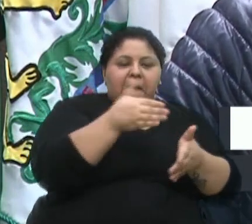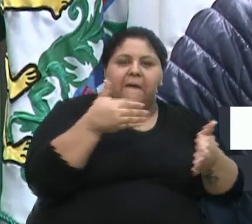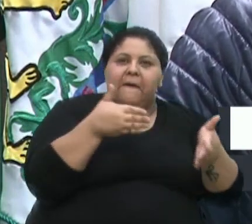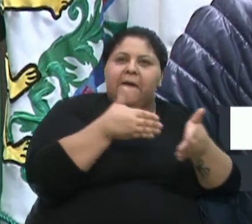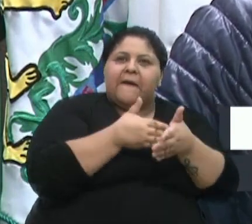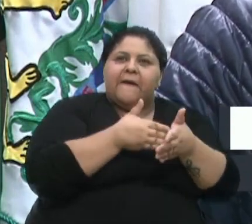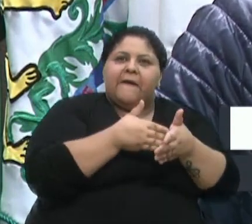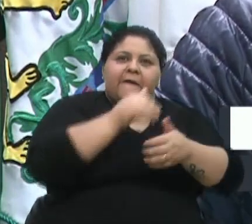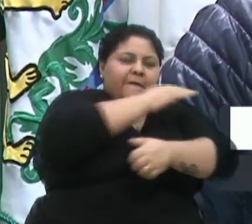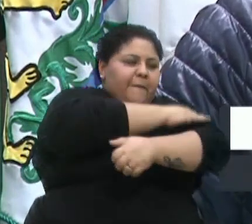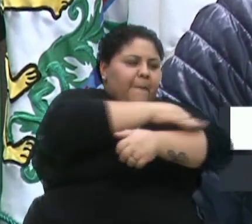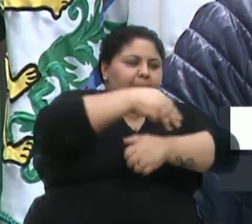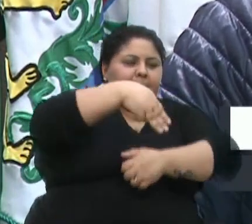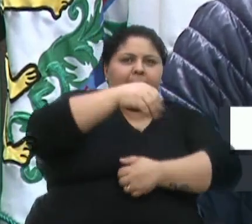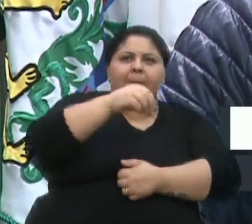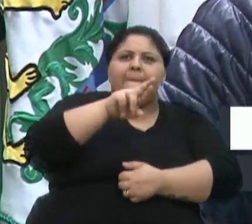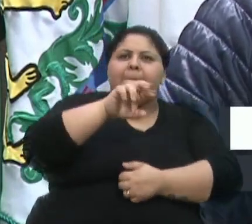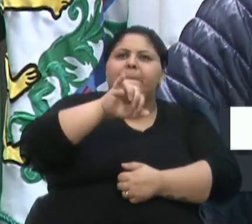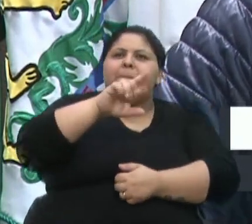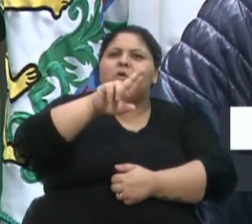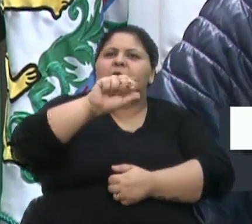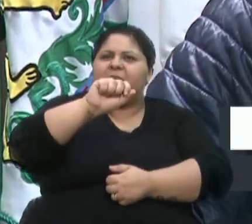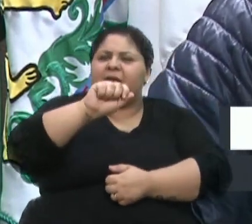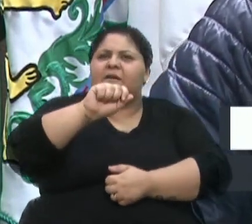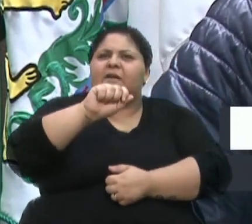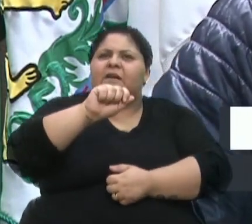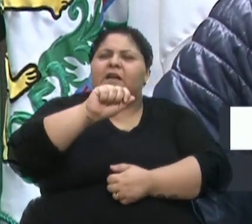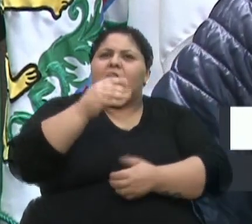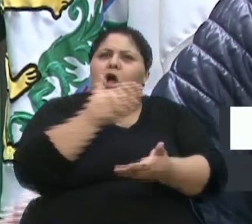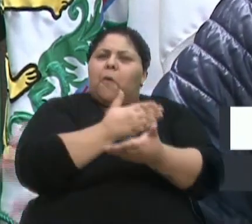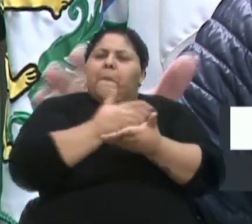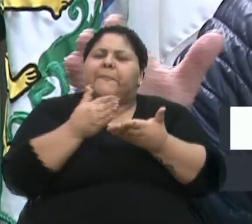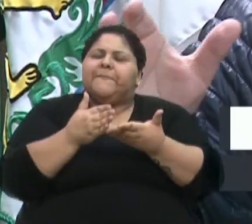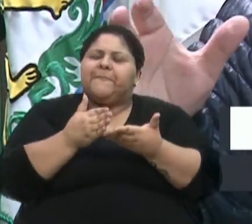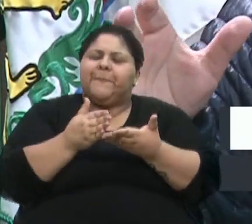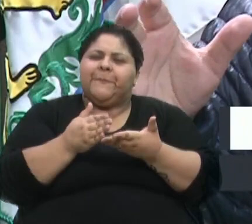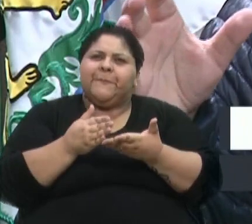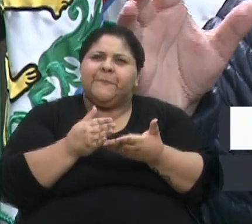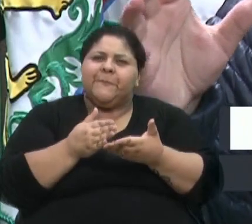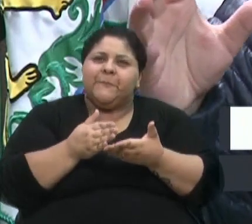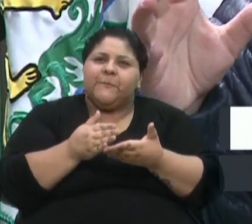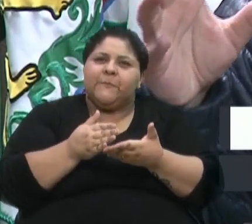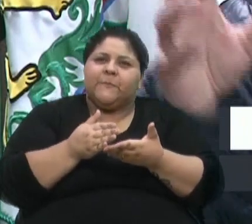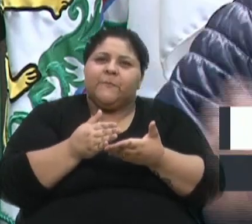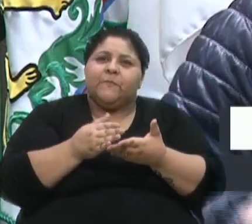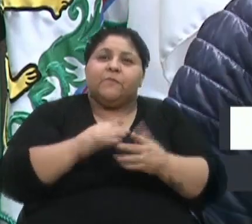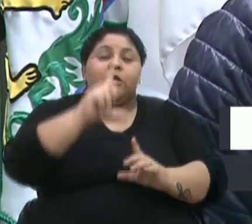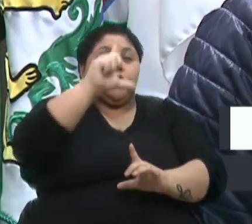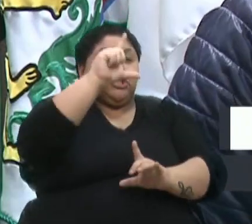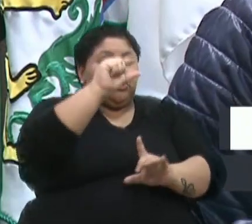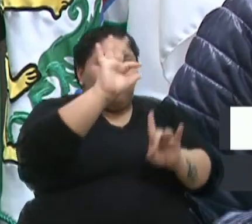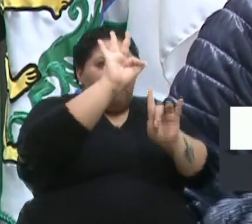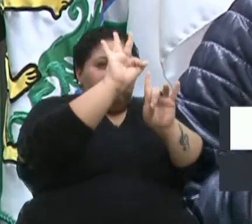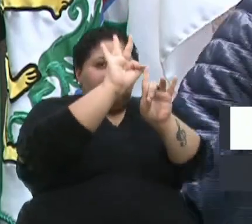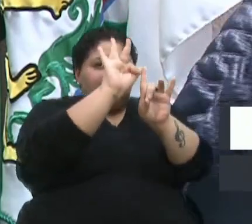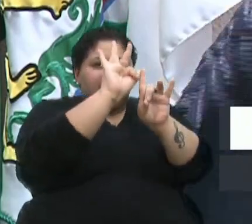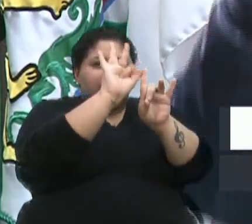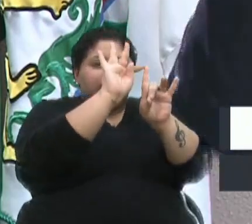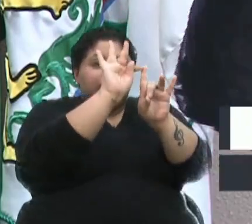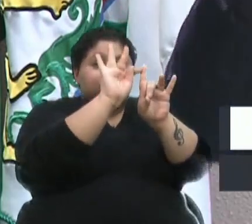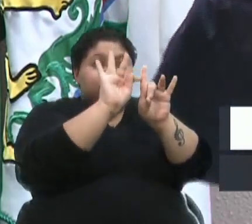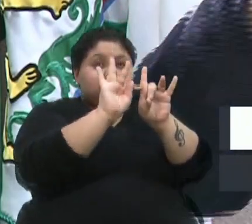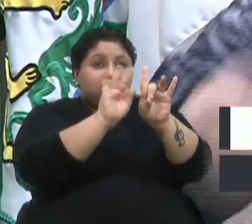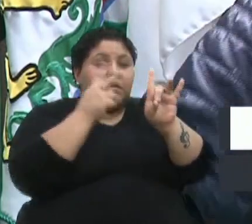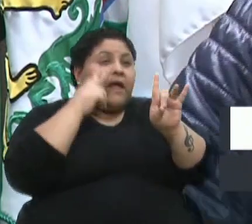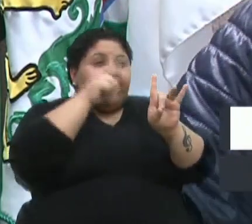na Moreira com a Ernesto, começou a diminuir a temperatura e tu vê a serração